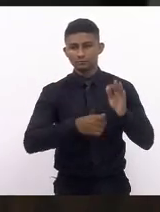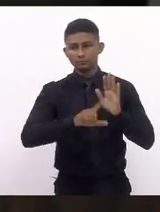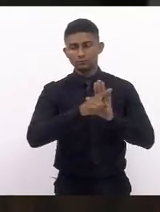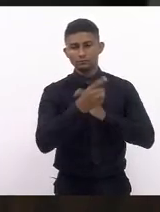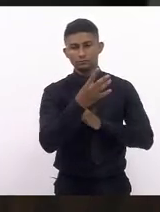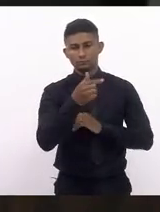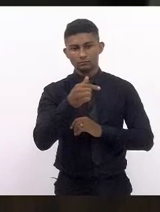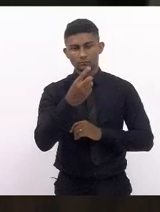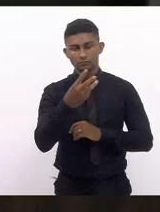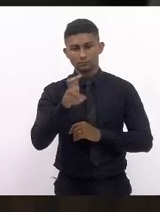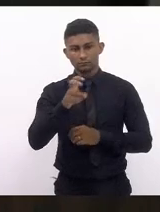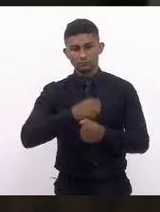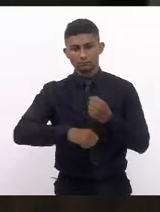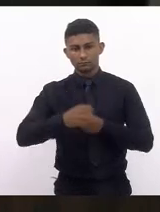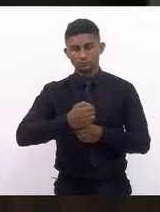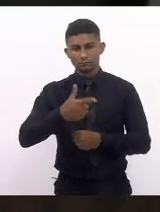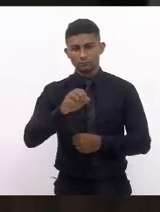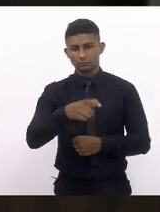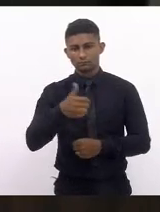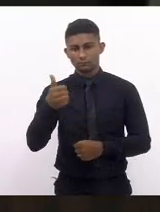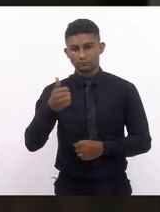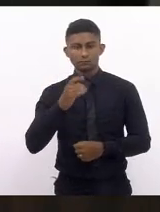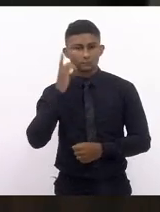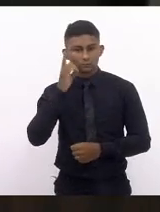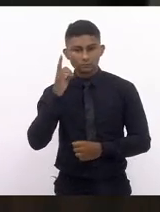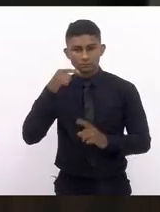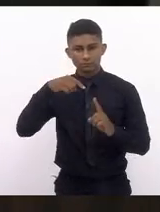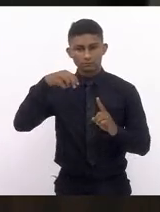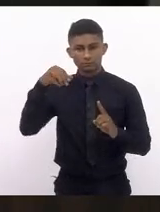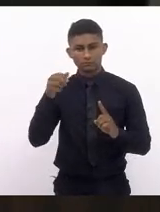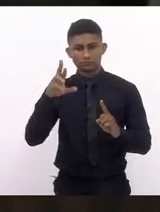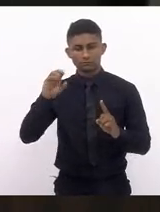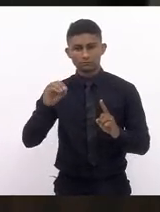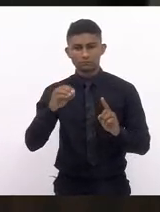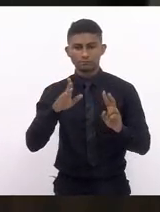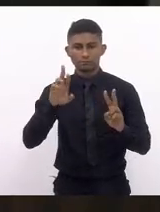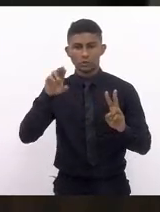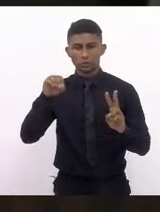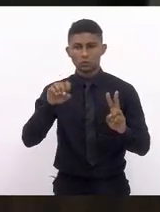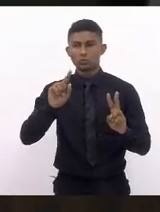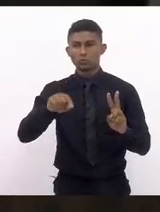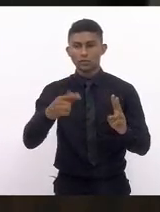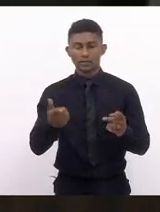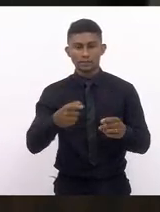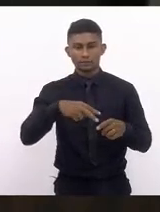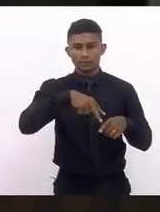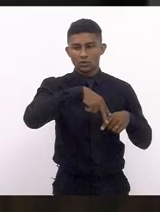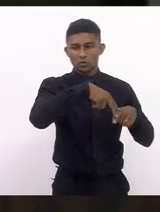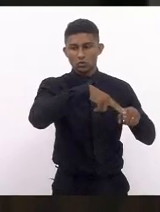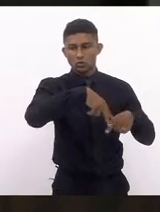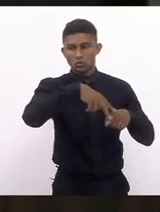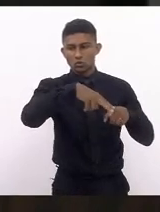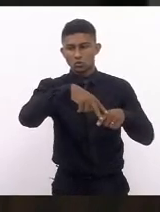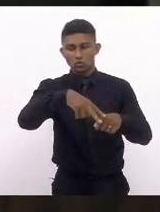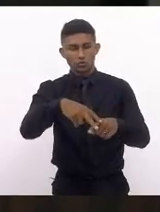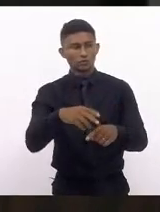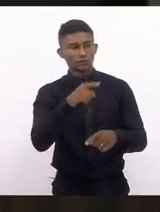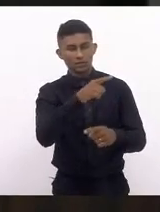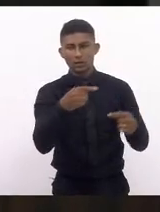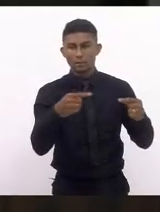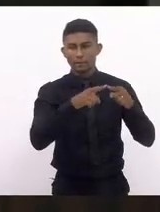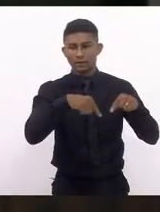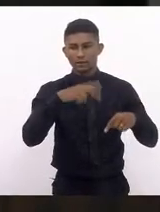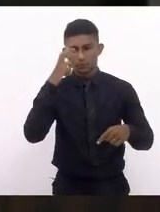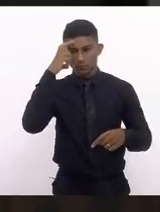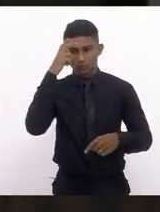de lei 47/35 de 21 de autoria dos deputados Márcio Pacheco e Bruno da hora que declara a prática de surf patrimônio cultural imaterial